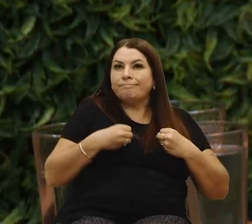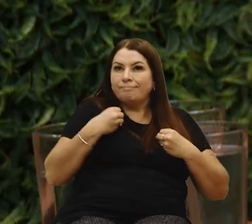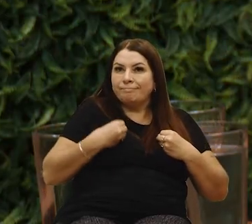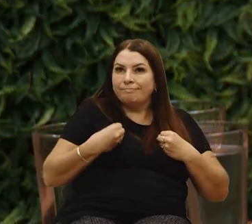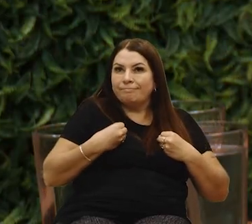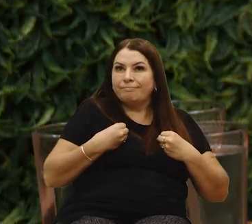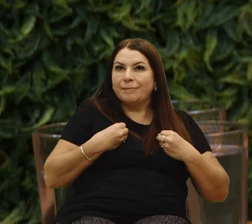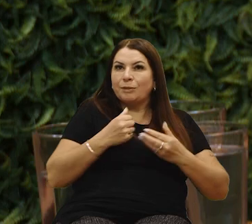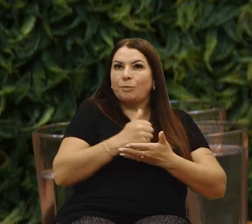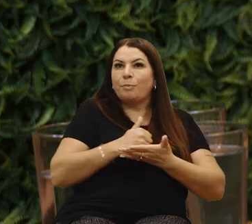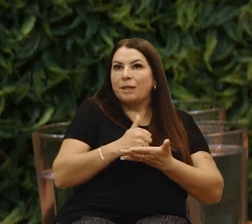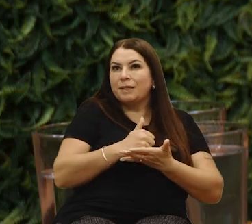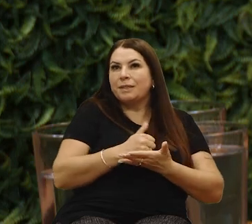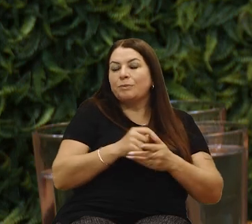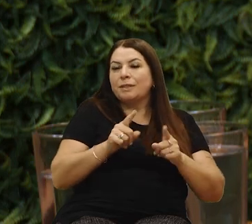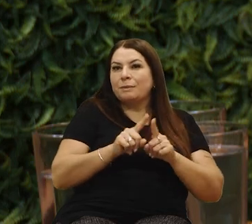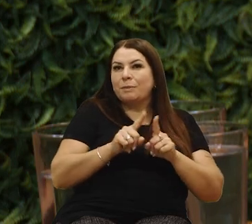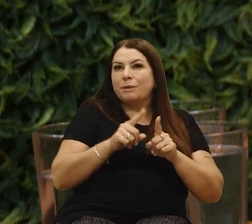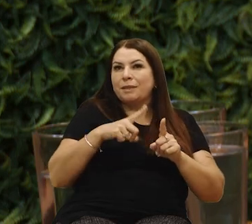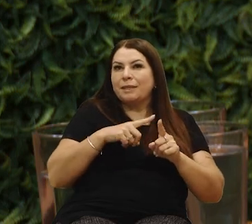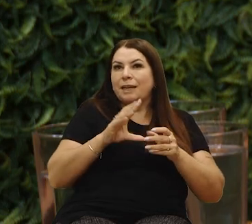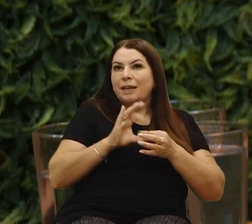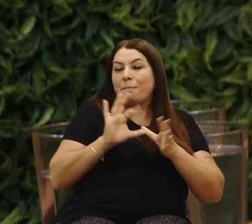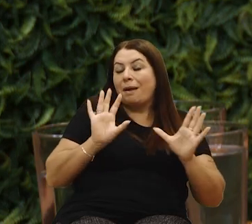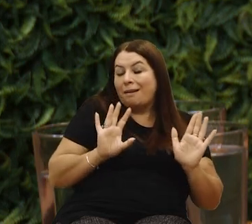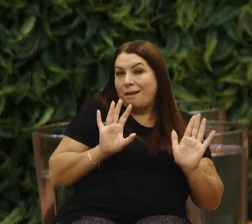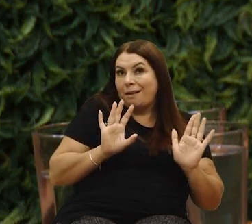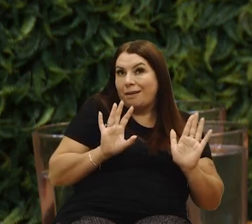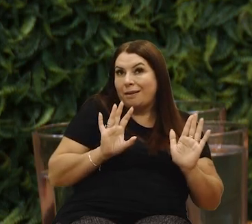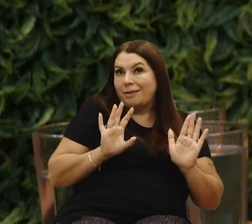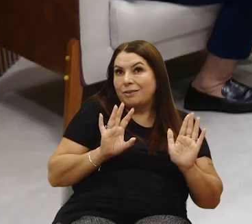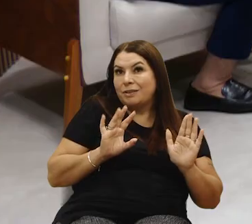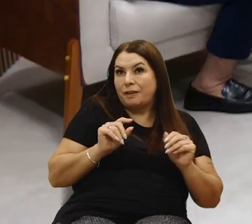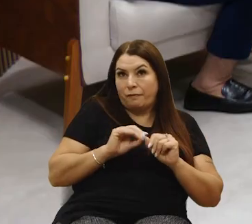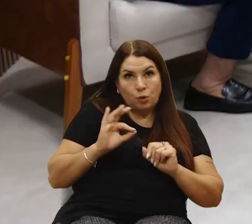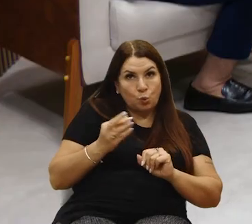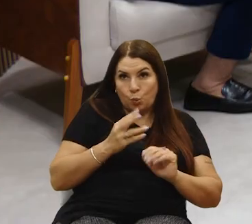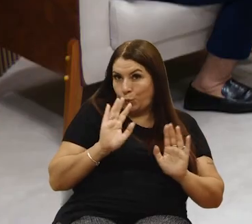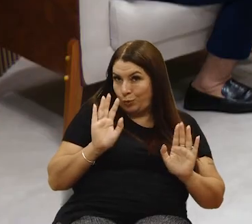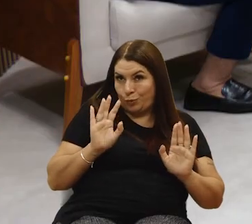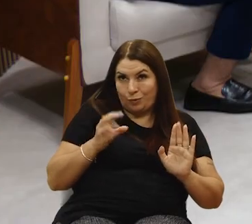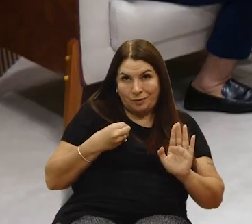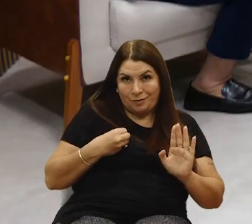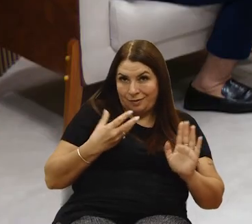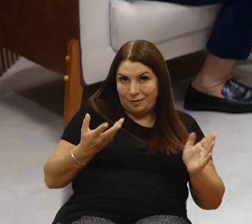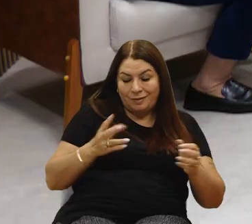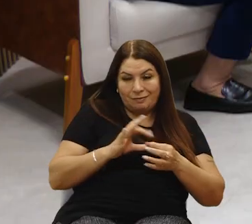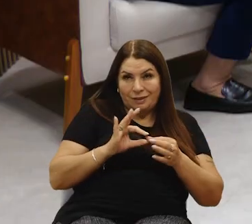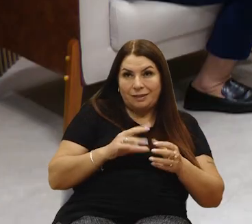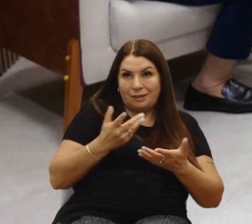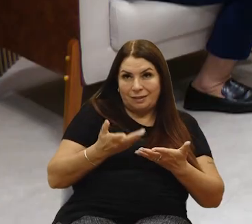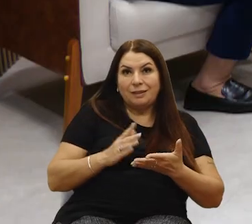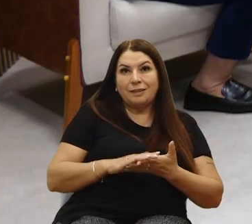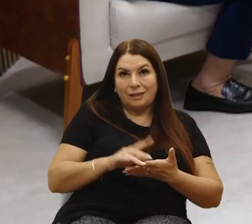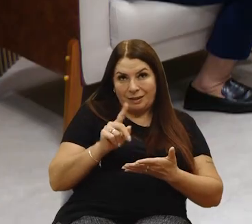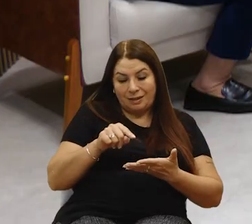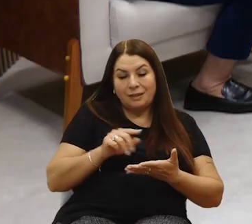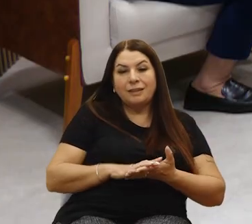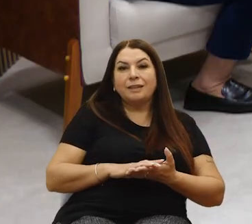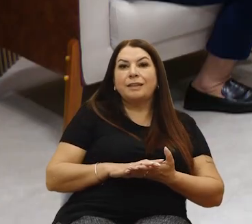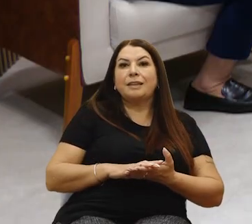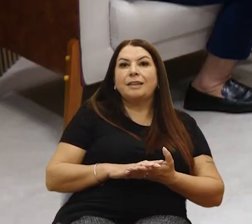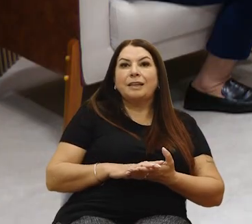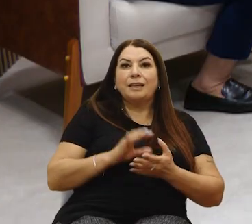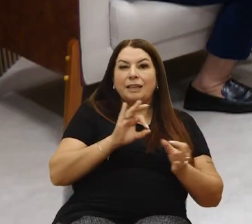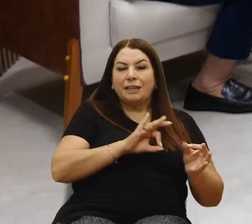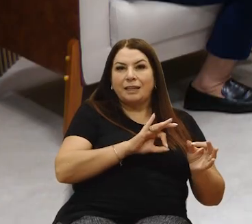sobrevivência, te dá o básico e, ao mesmo tempo, tu tem a liberdade, né? E faz tudo, na verdade. Tem mães que fazem tudo, né? Mães que fazem tudo. Exatamente. E quem assistiu